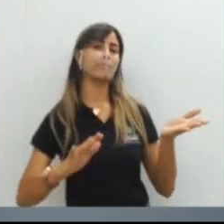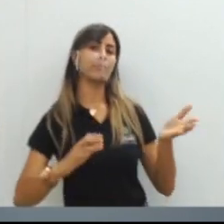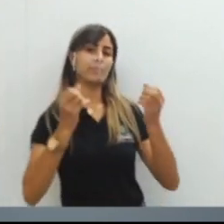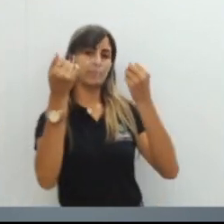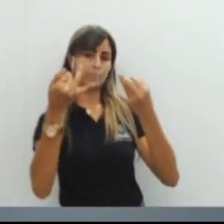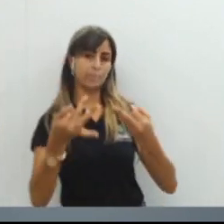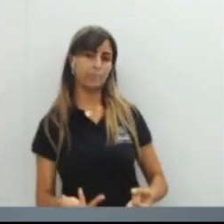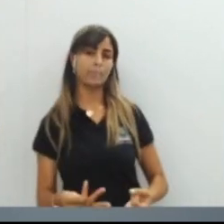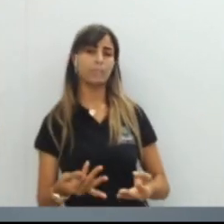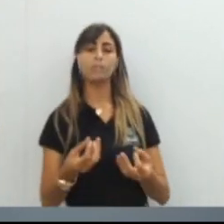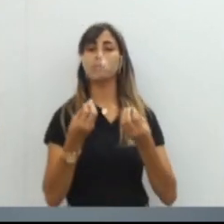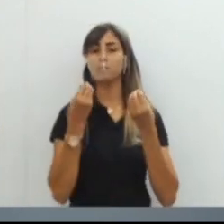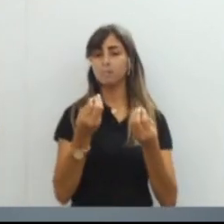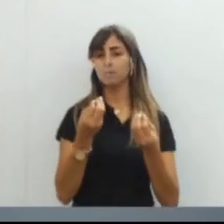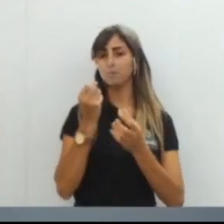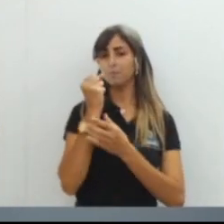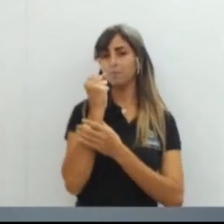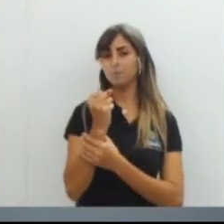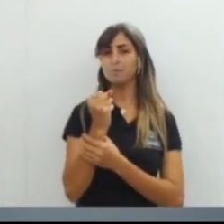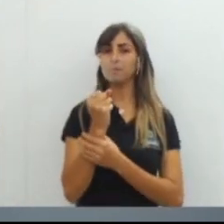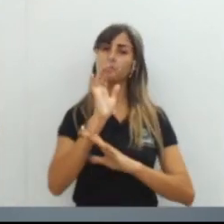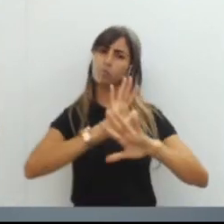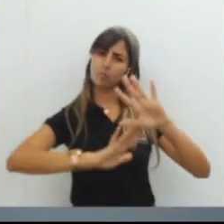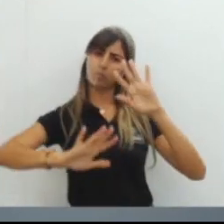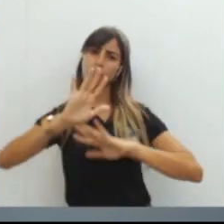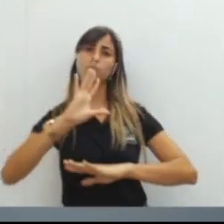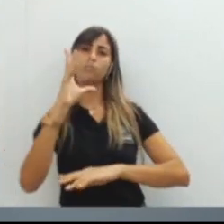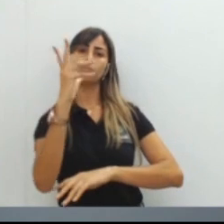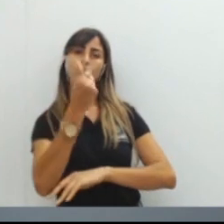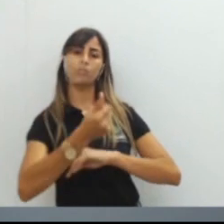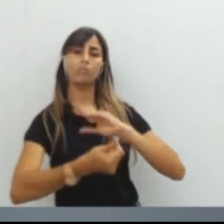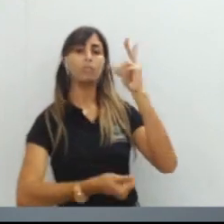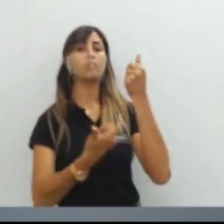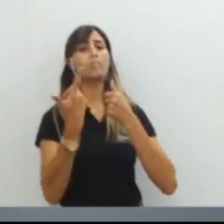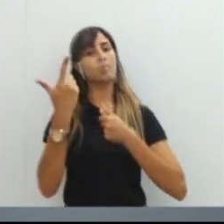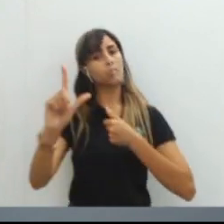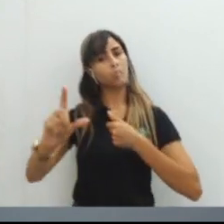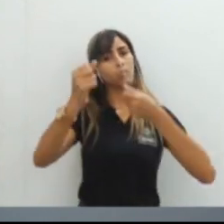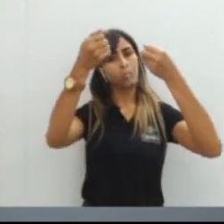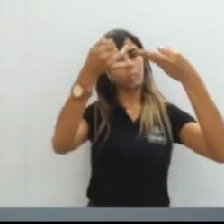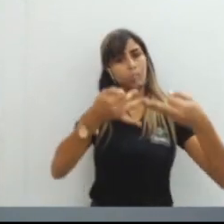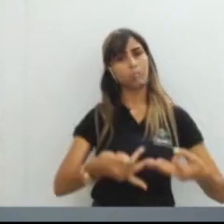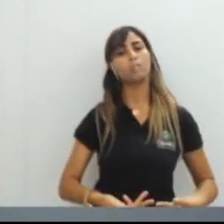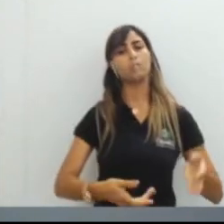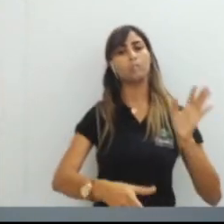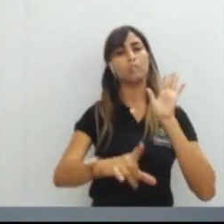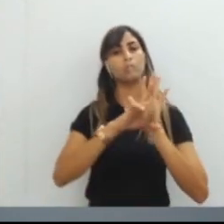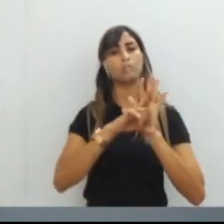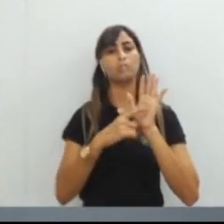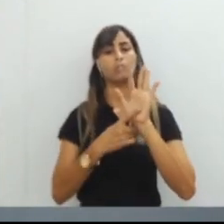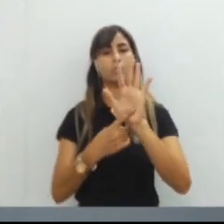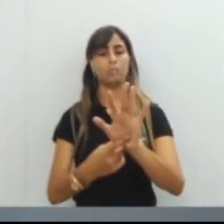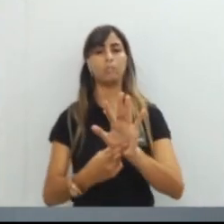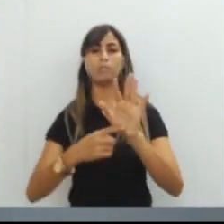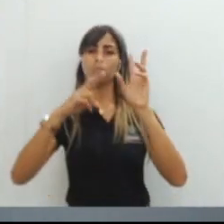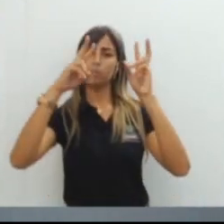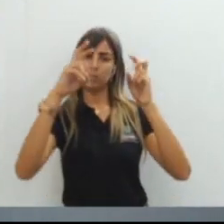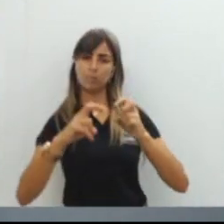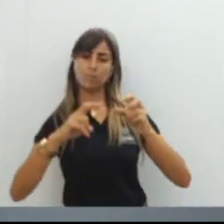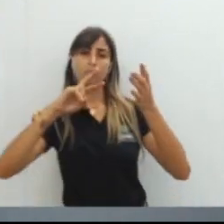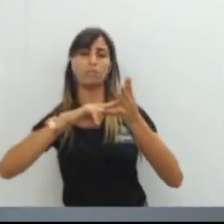como conservação da natureza. Outra definição que a lei traz também é sobre o